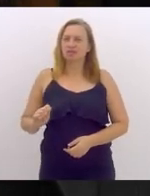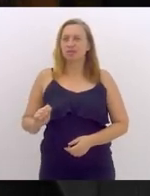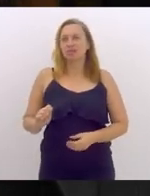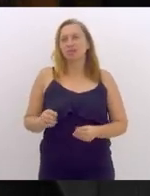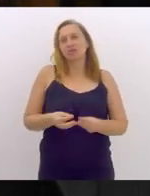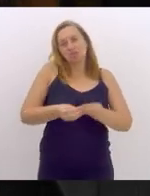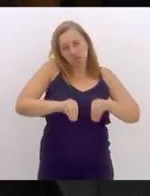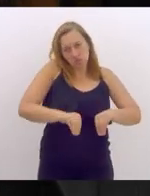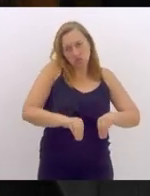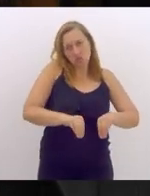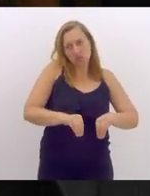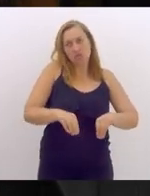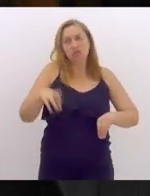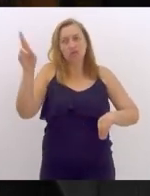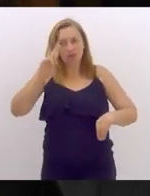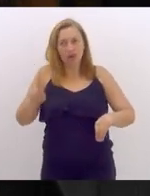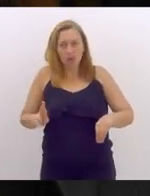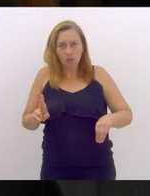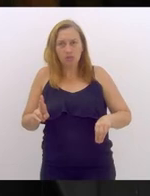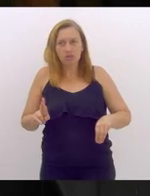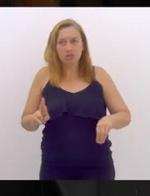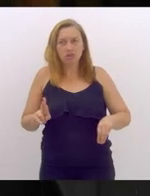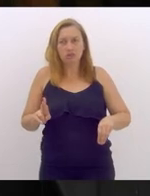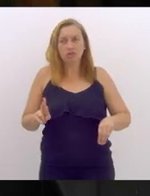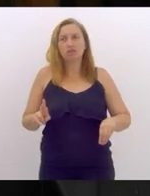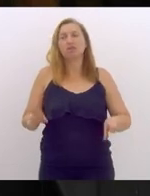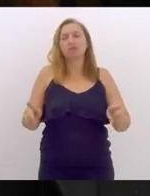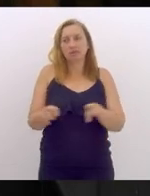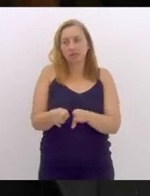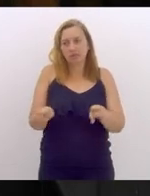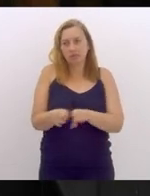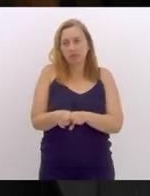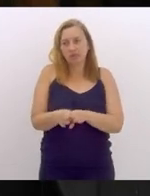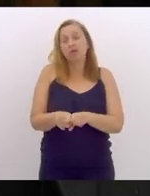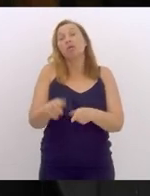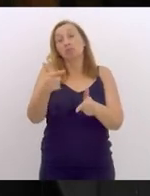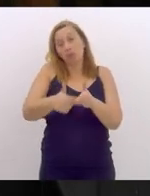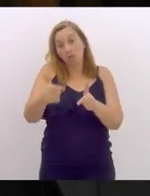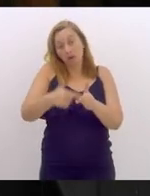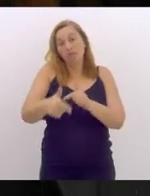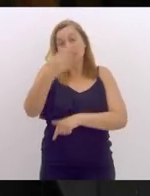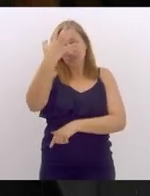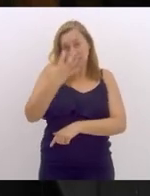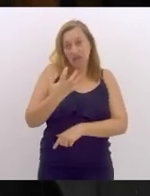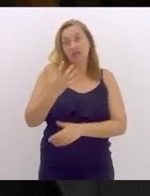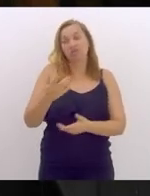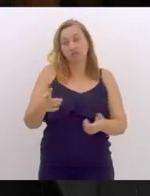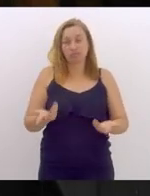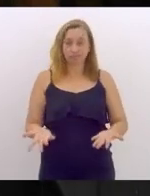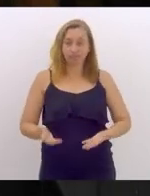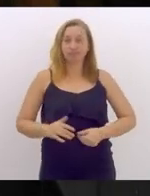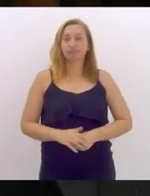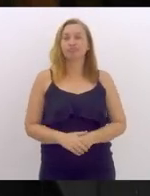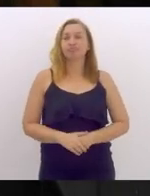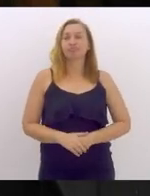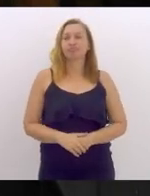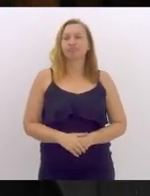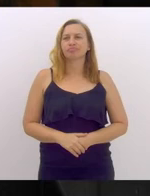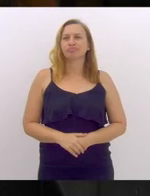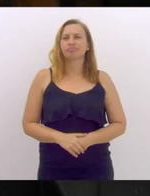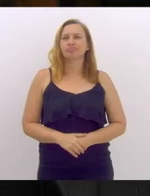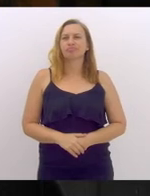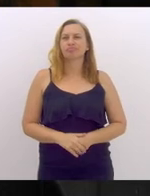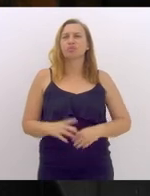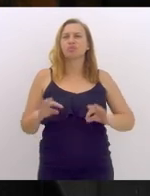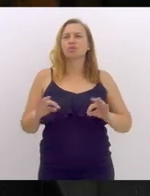e a Rússia começa a ter também graves problemas feito o